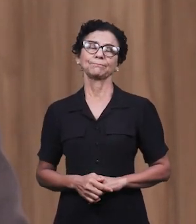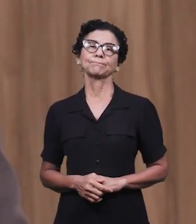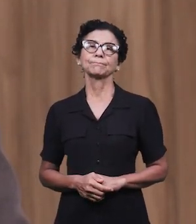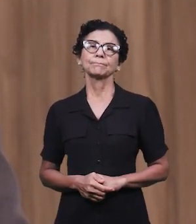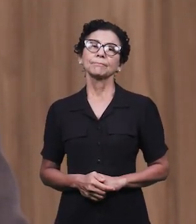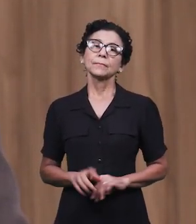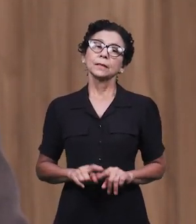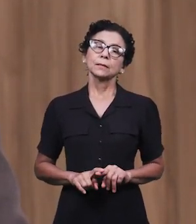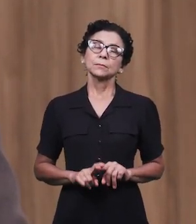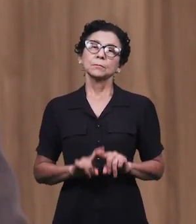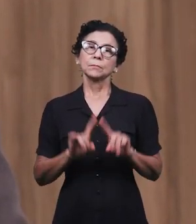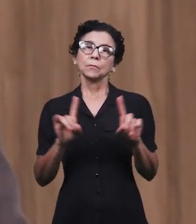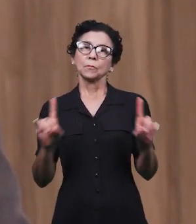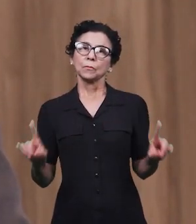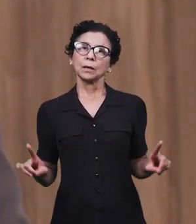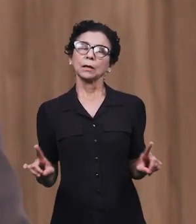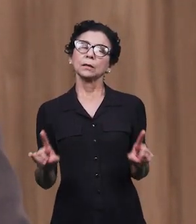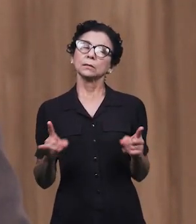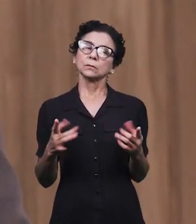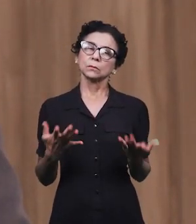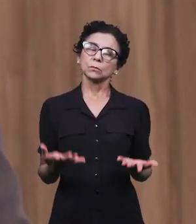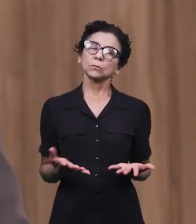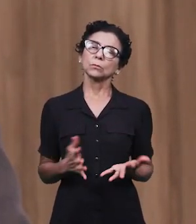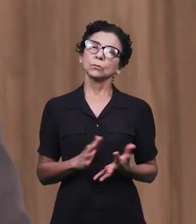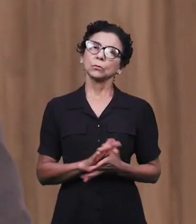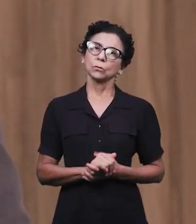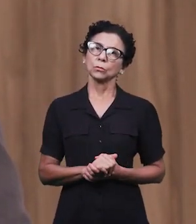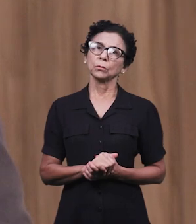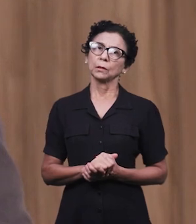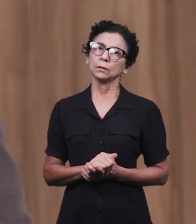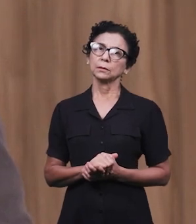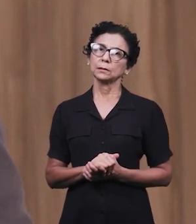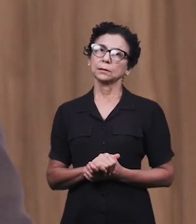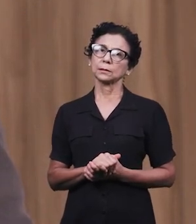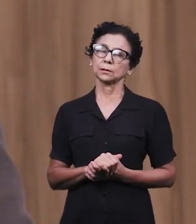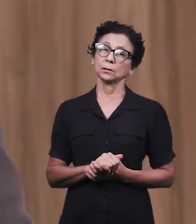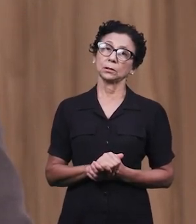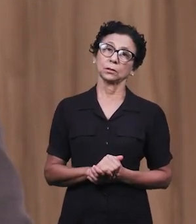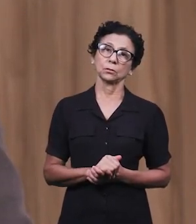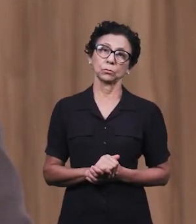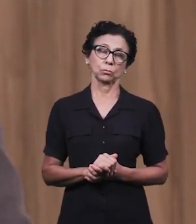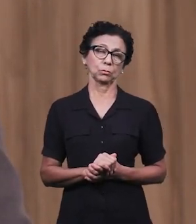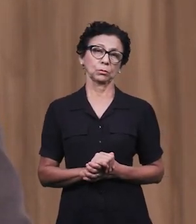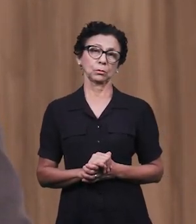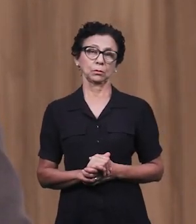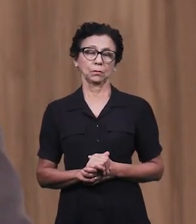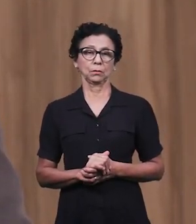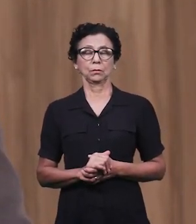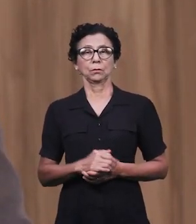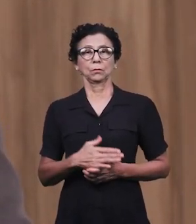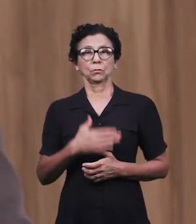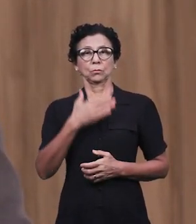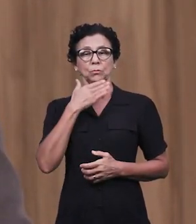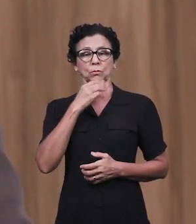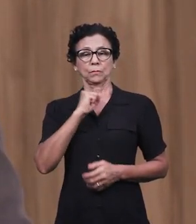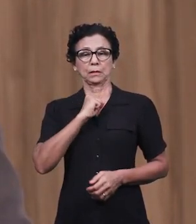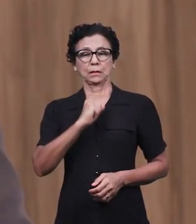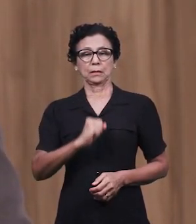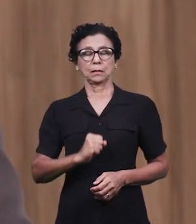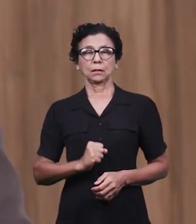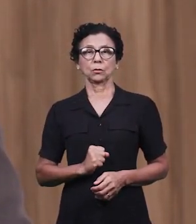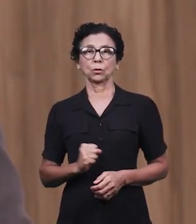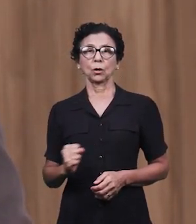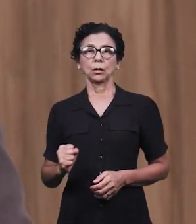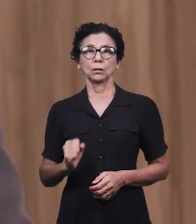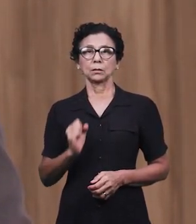dos principais sacerdotes, quando ele toma cartas, ele ia a caminho de Damasco, e a sua vida